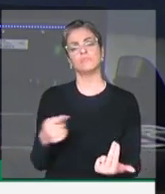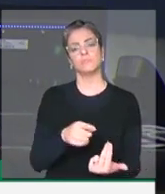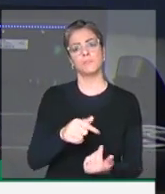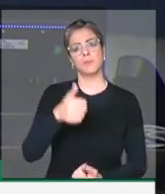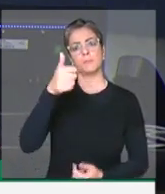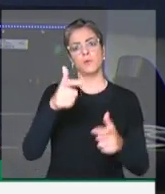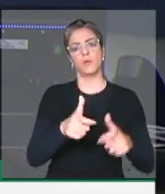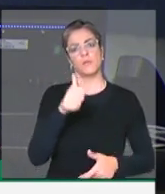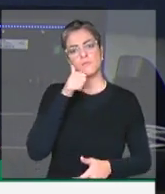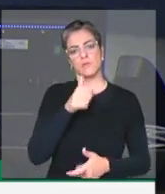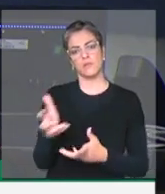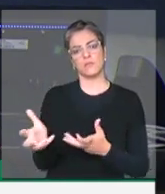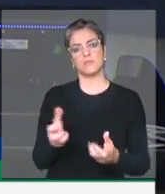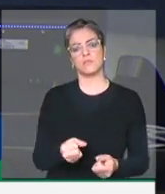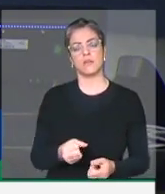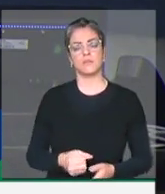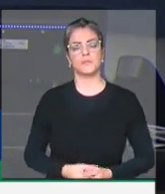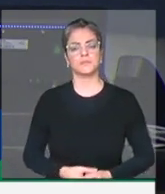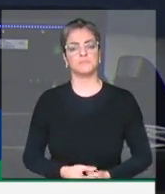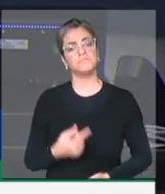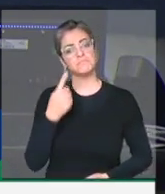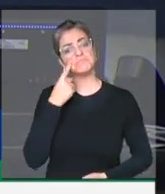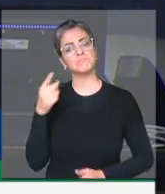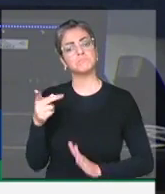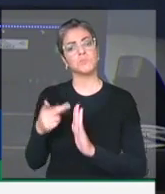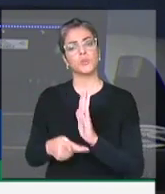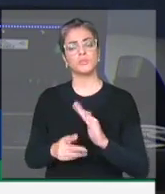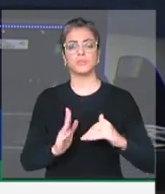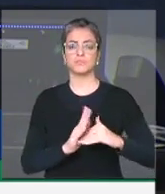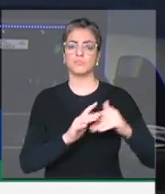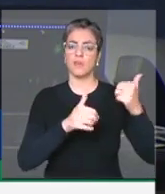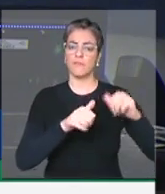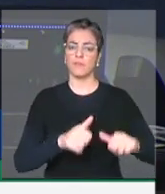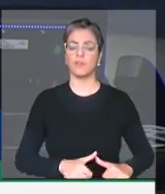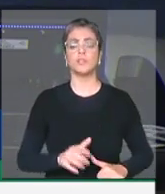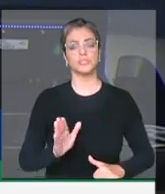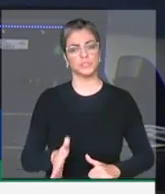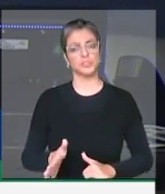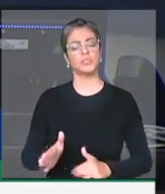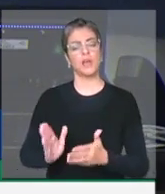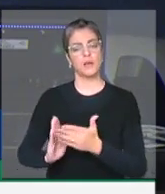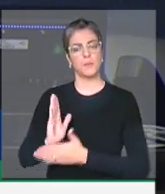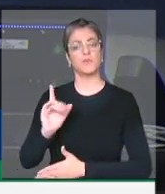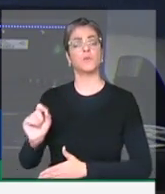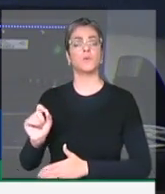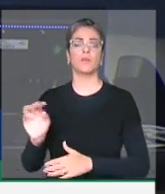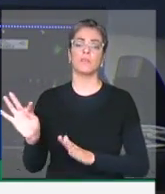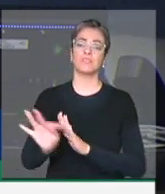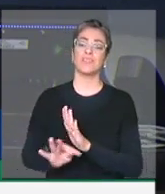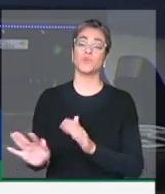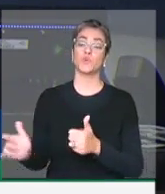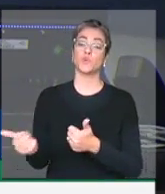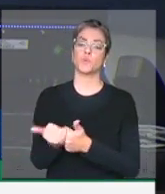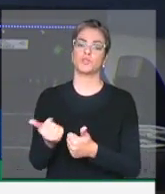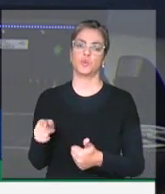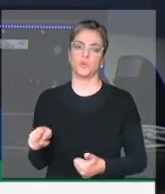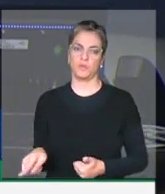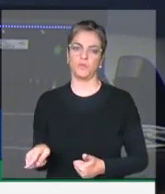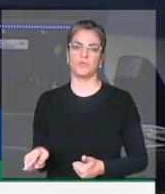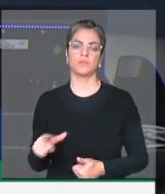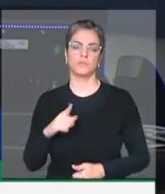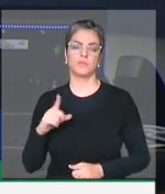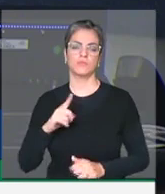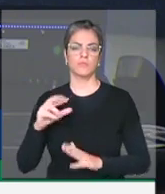agora segue para o Senado, lembrando que esse projeto de lei foi aprovado na forma de um substitutivo apresentado